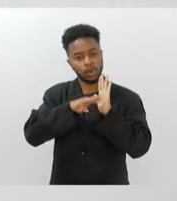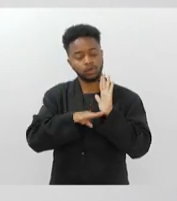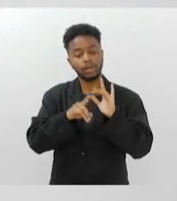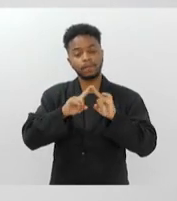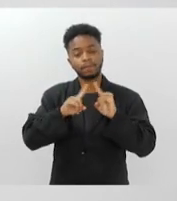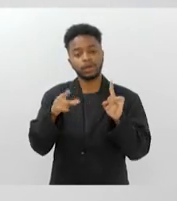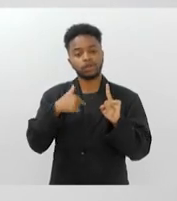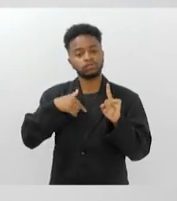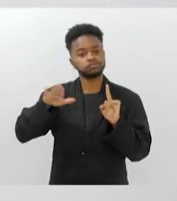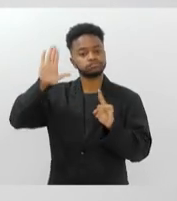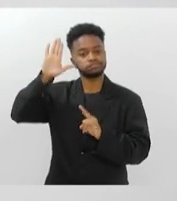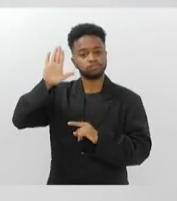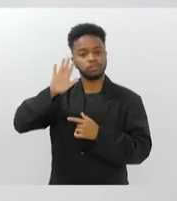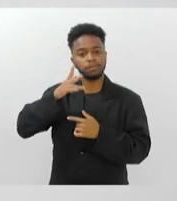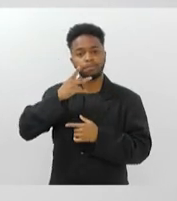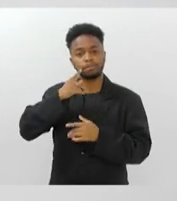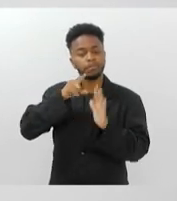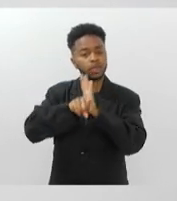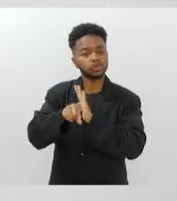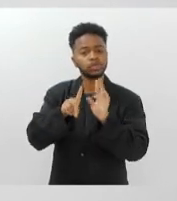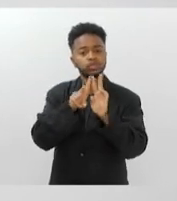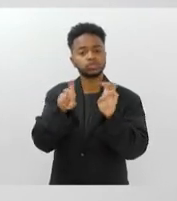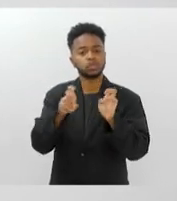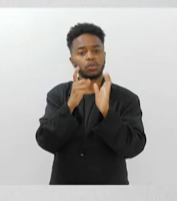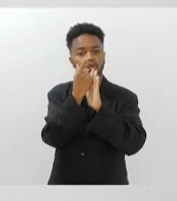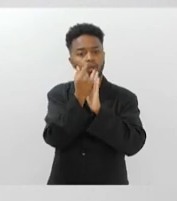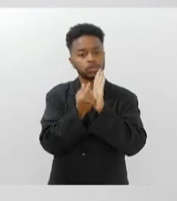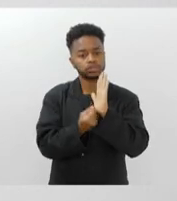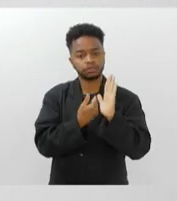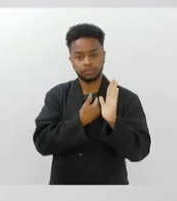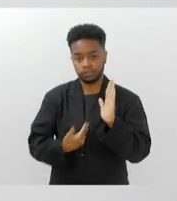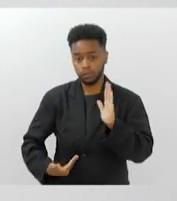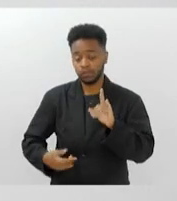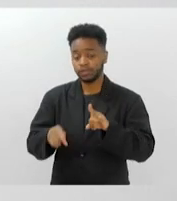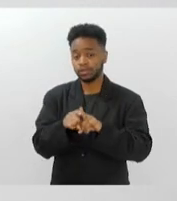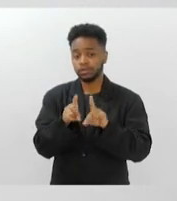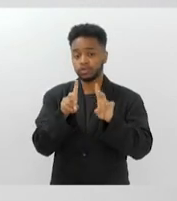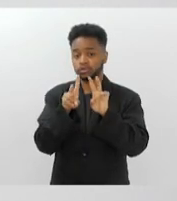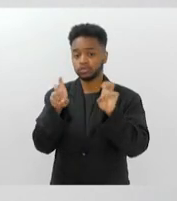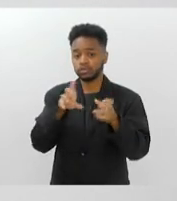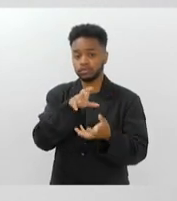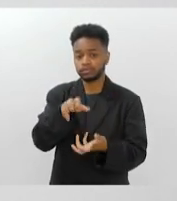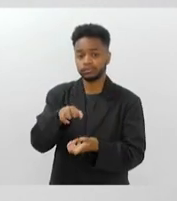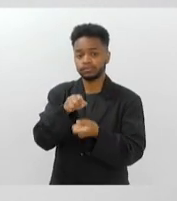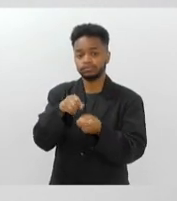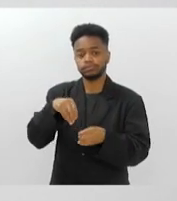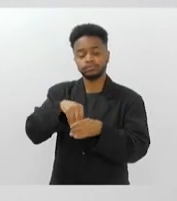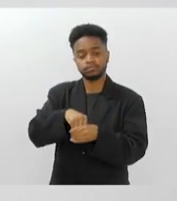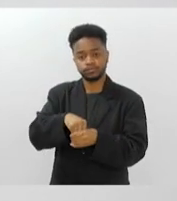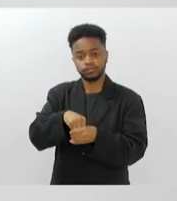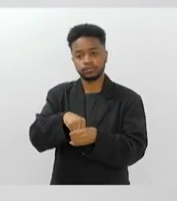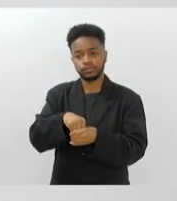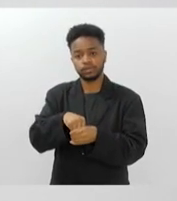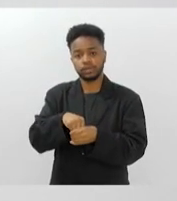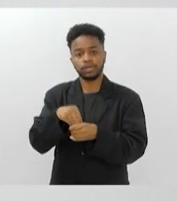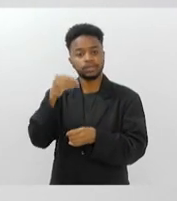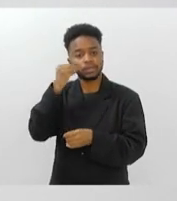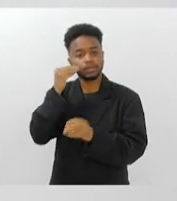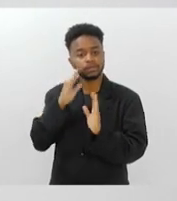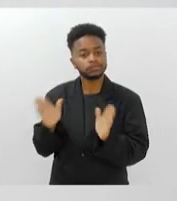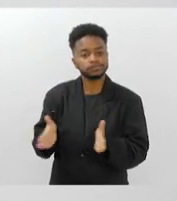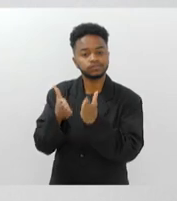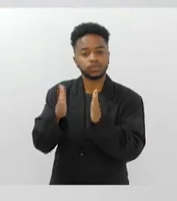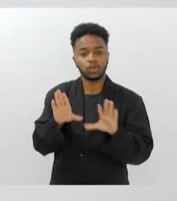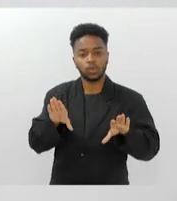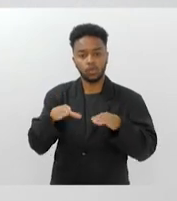questão do orçamento público né Eh e da sustentabilidade dentro do orçamento público das ações para o engajamento comunitário